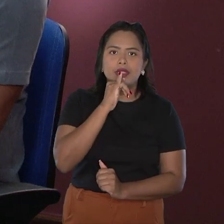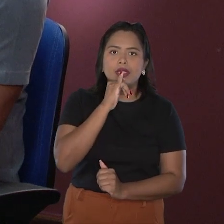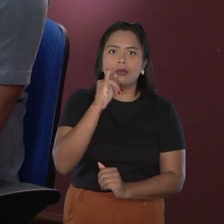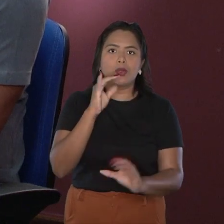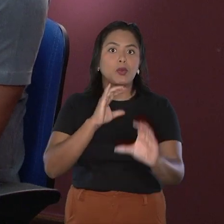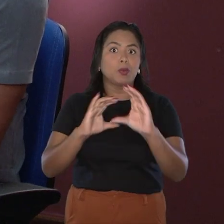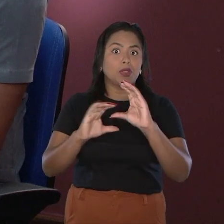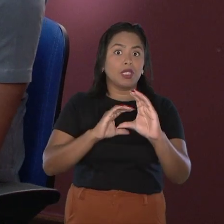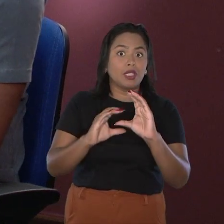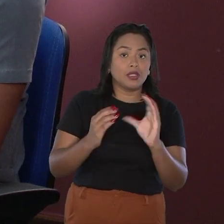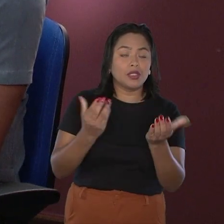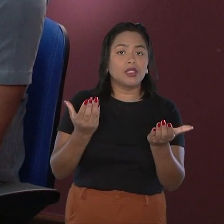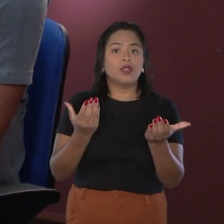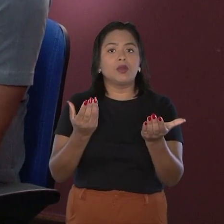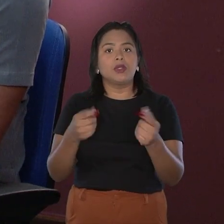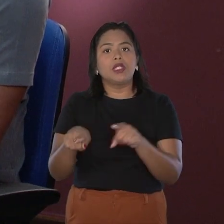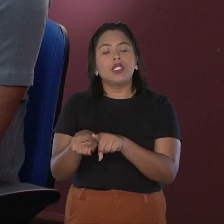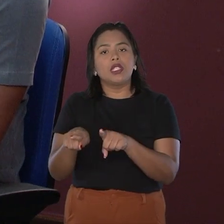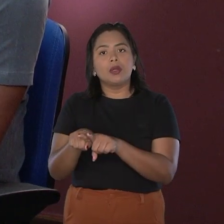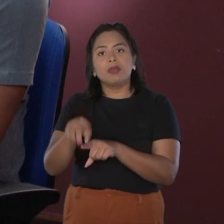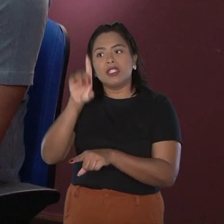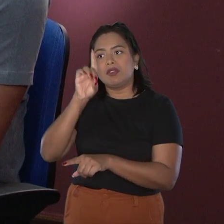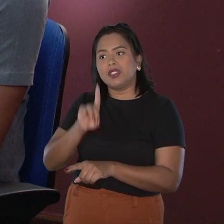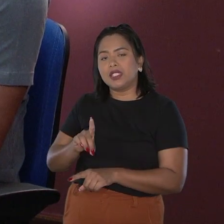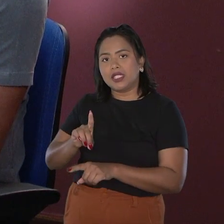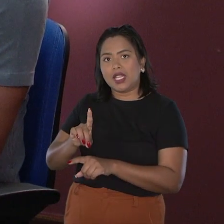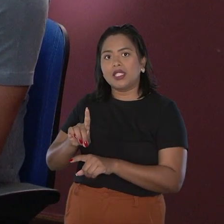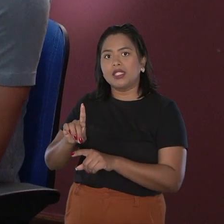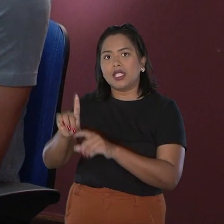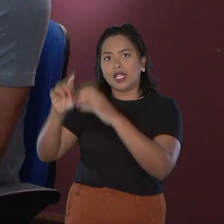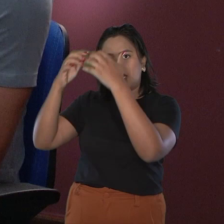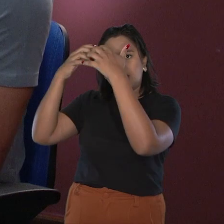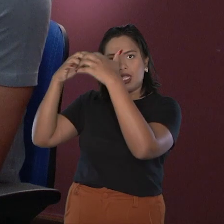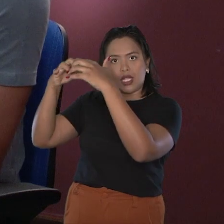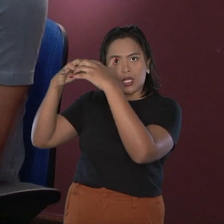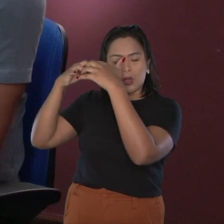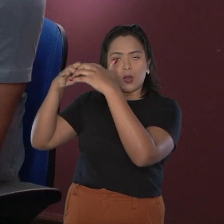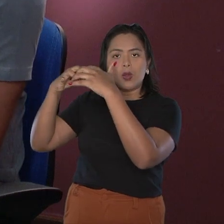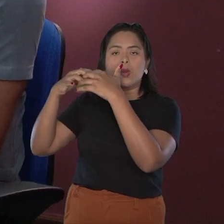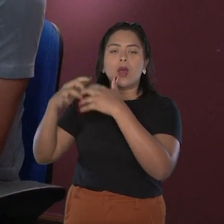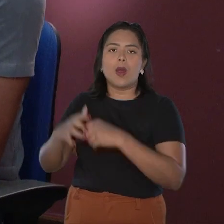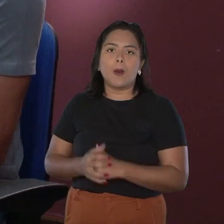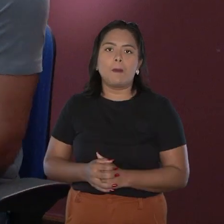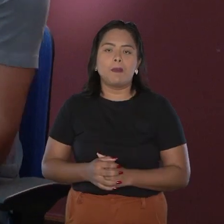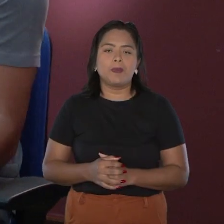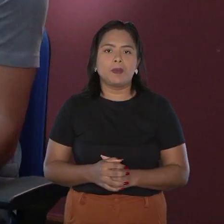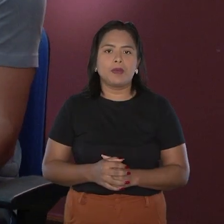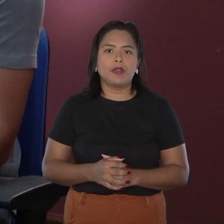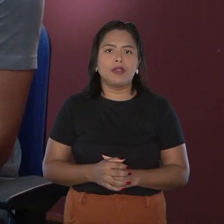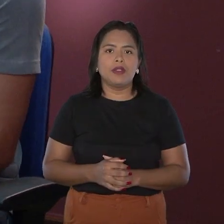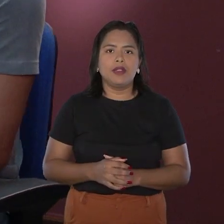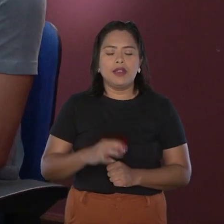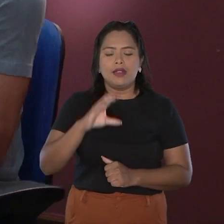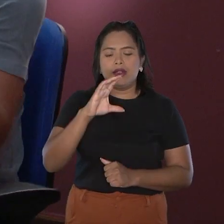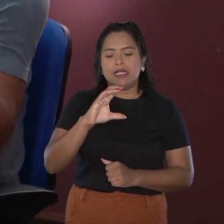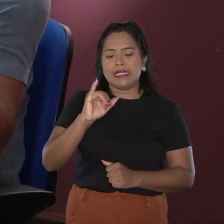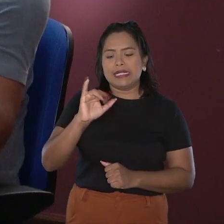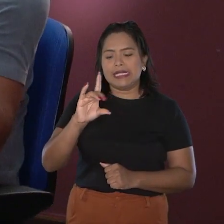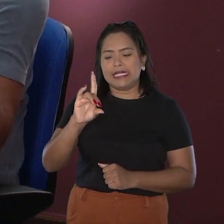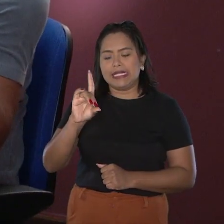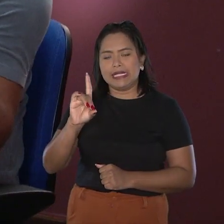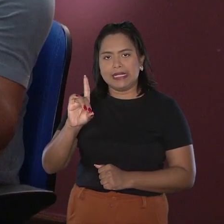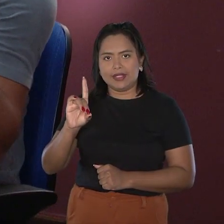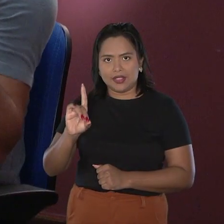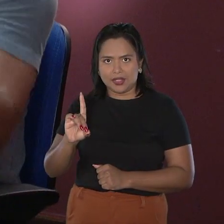e de deficiência intelectual ou não então o último agora se de 11 que saiu mais atual antes